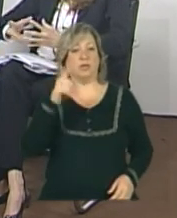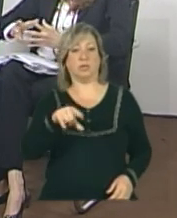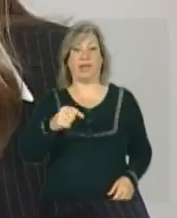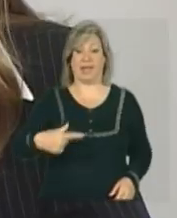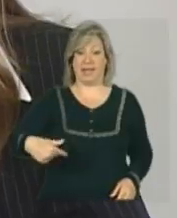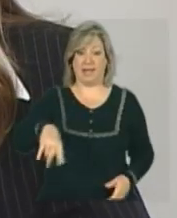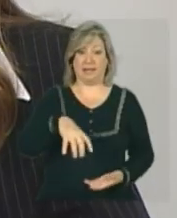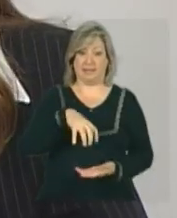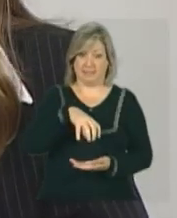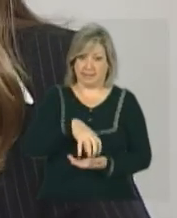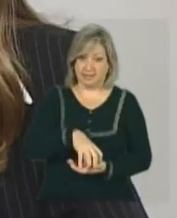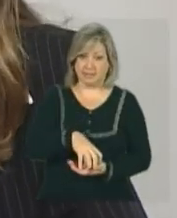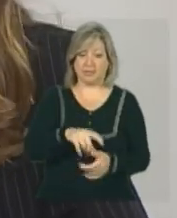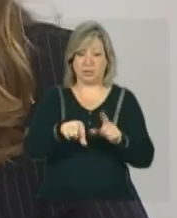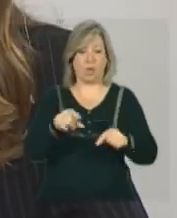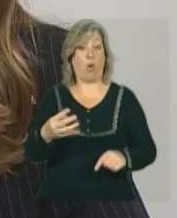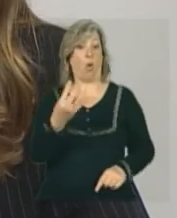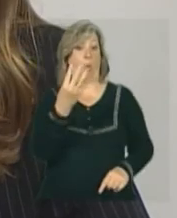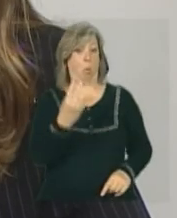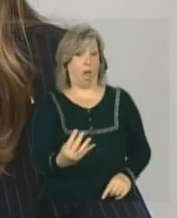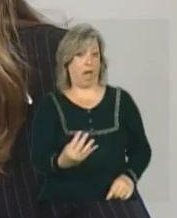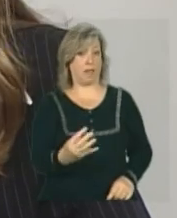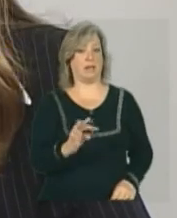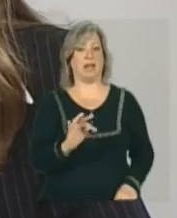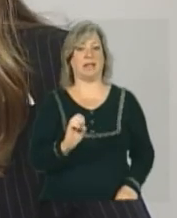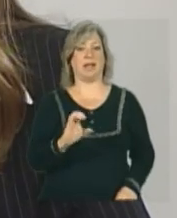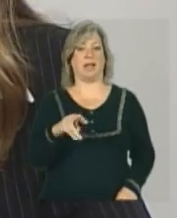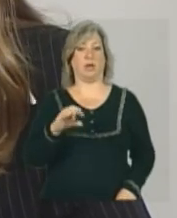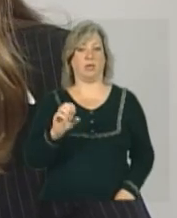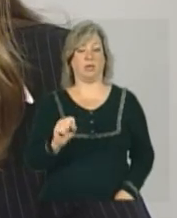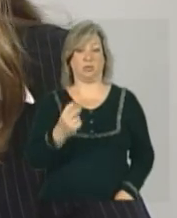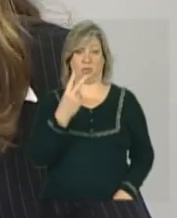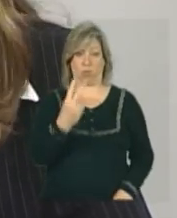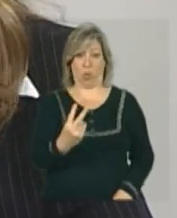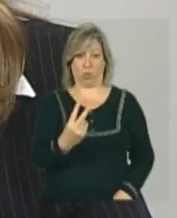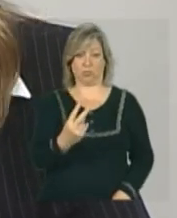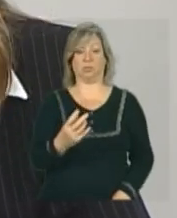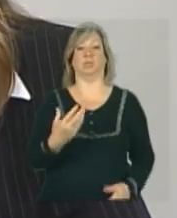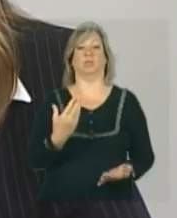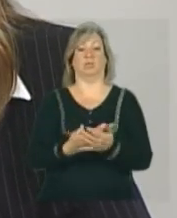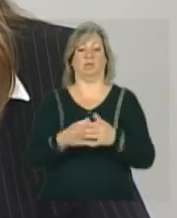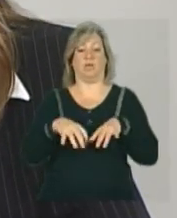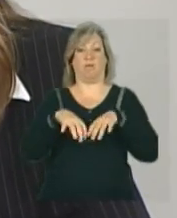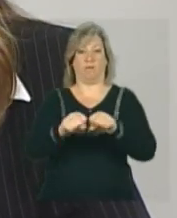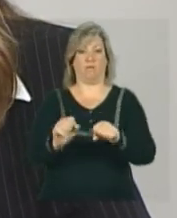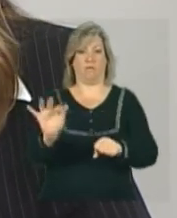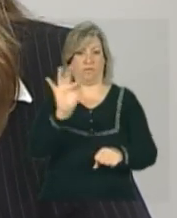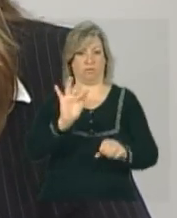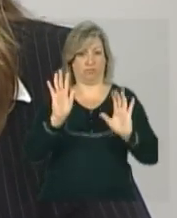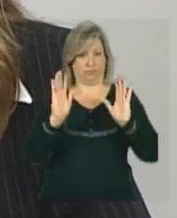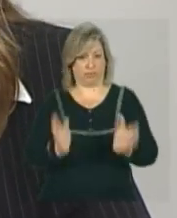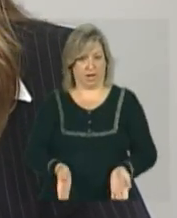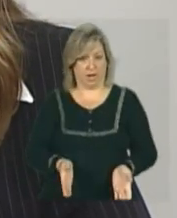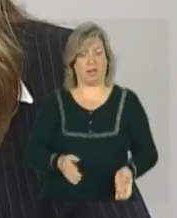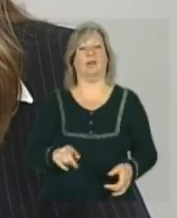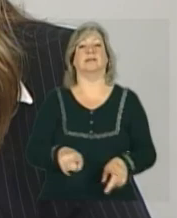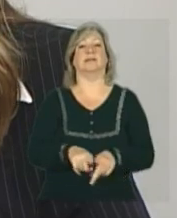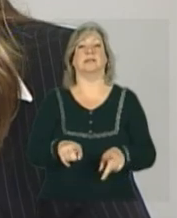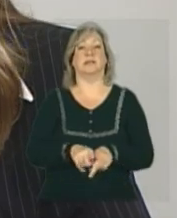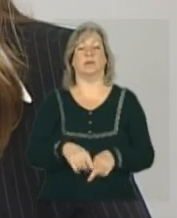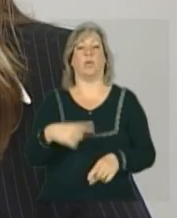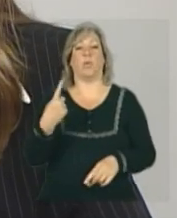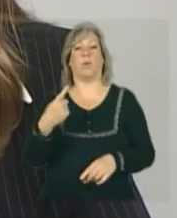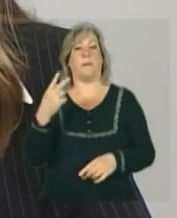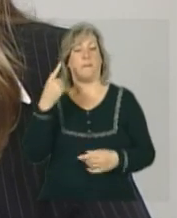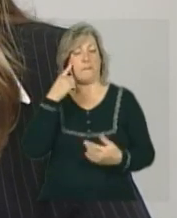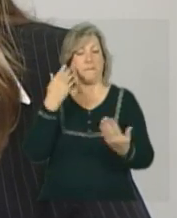essa equipe é composta por 4 técnicos. 2 técnicos de nível superior, um assistente social e outro preferencialmente psicólogo,